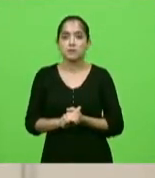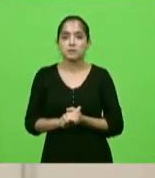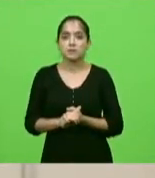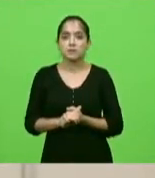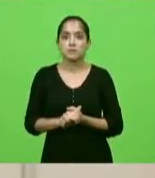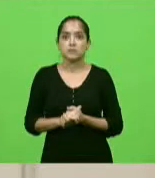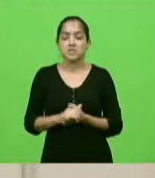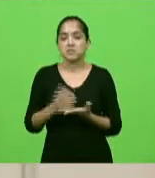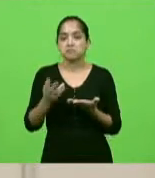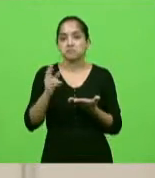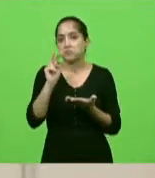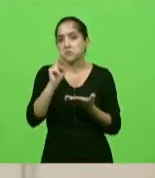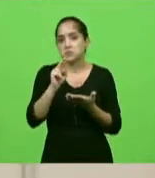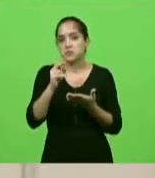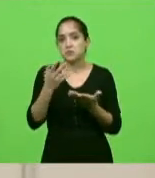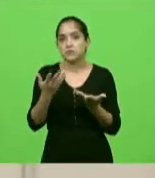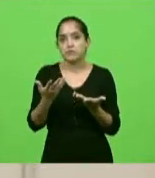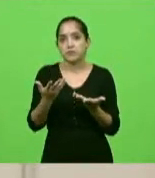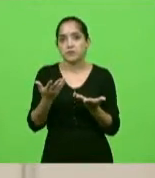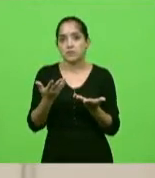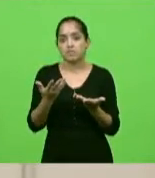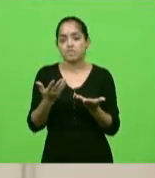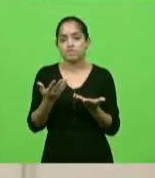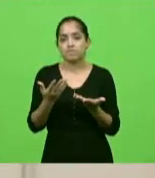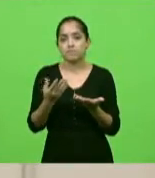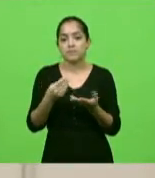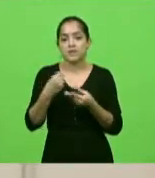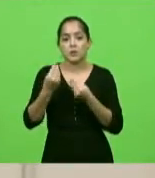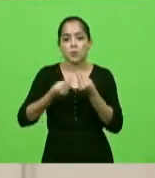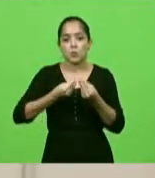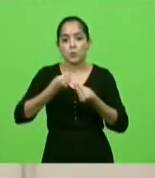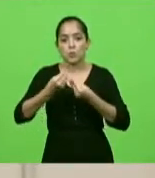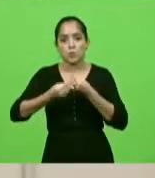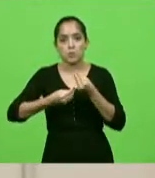não se vê como dar,